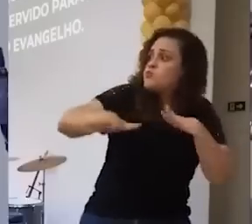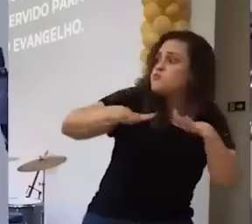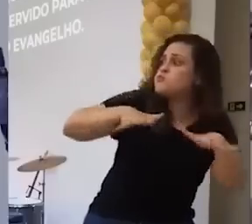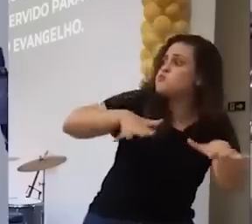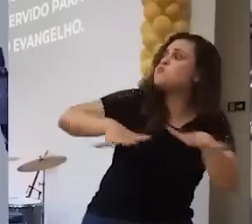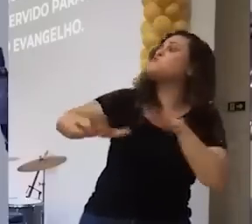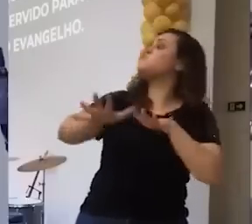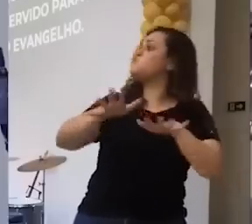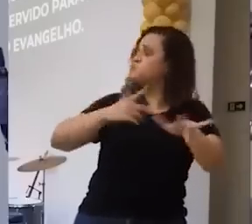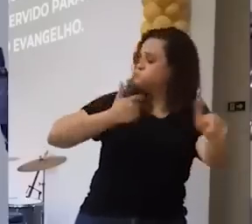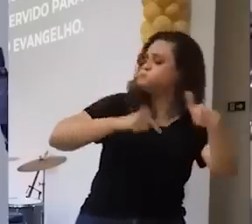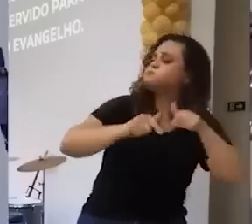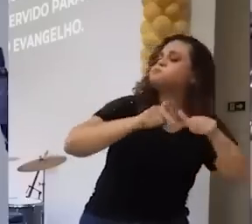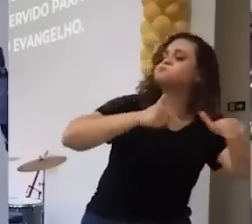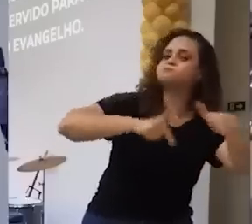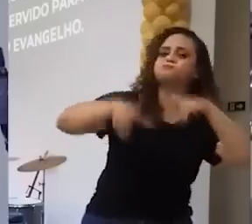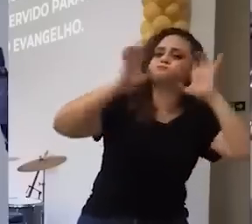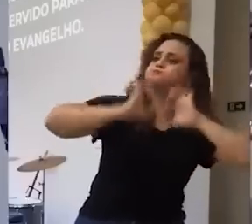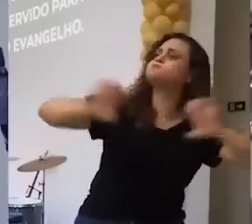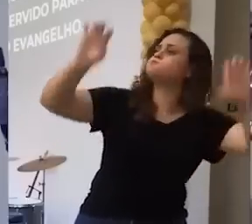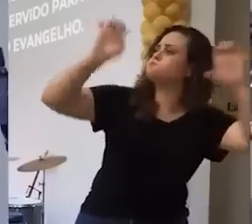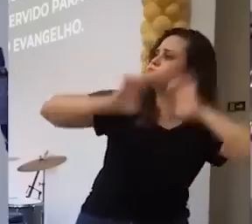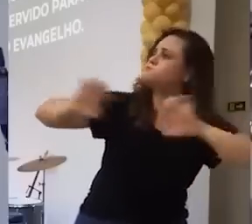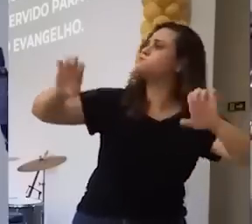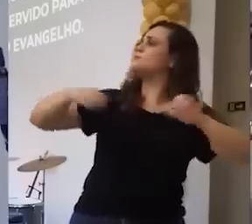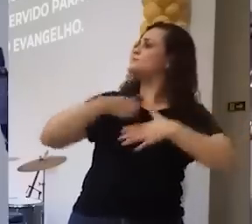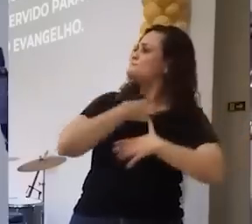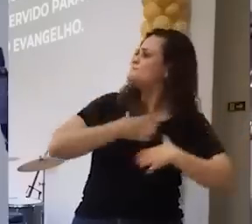Começaram a trabalhar, foram estimulados.